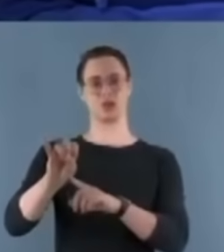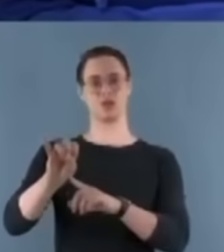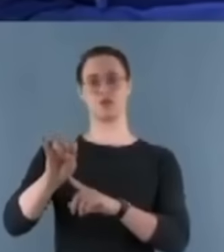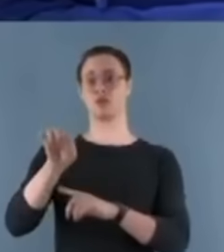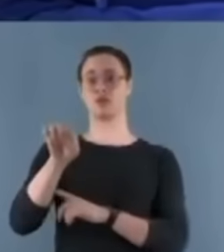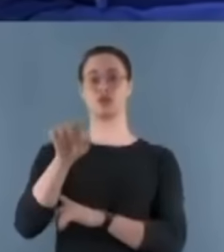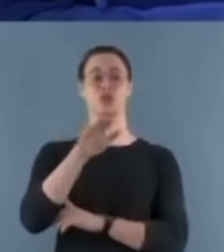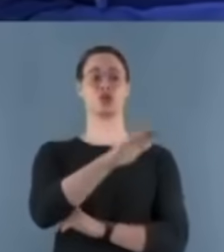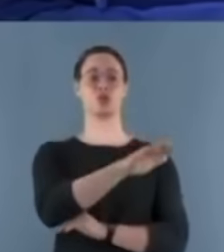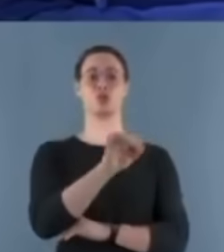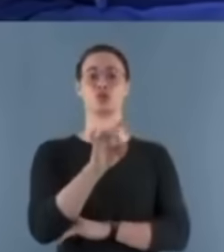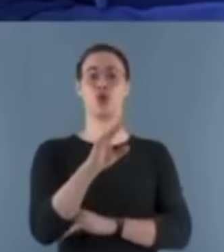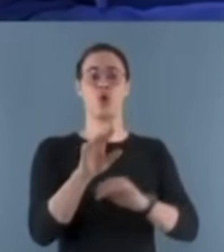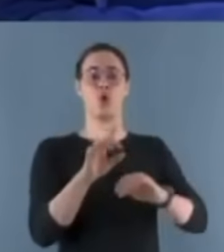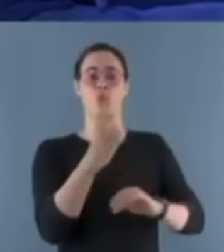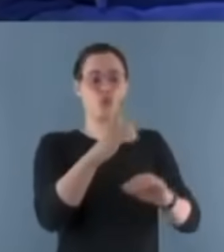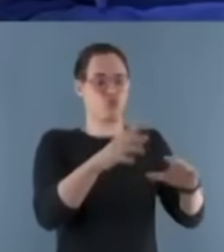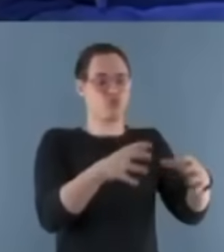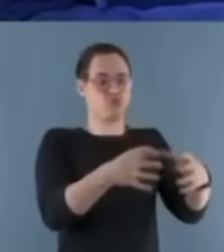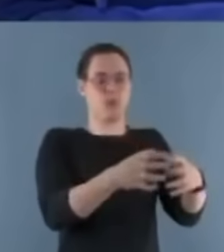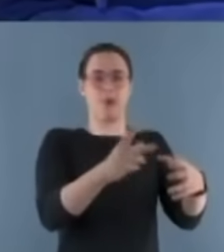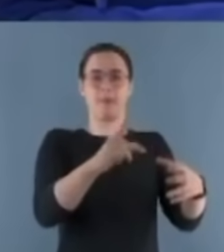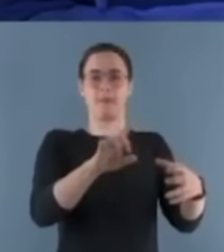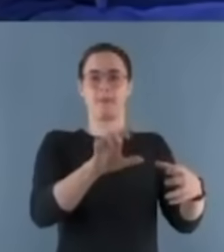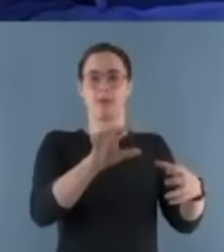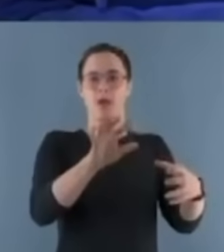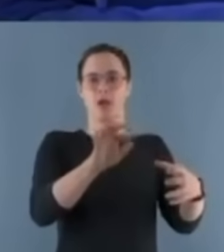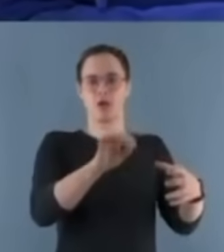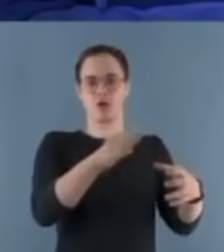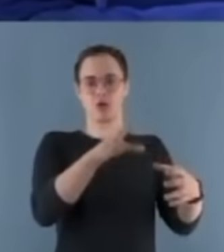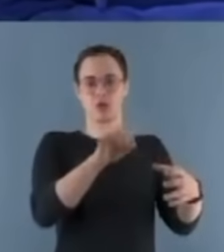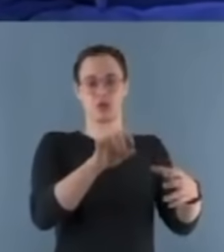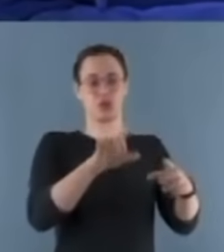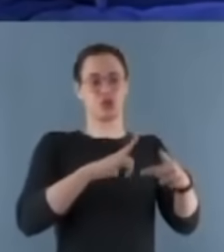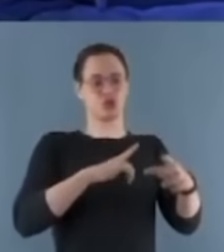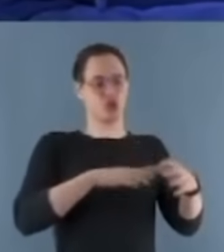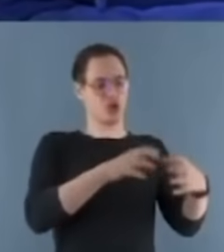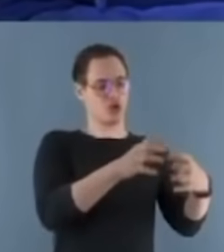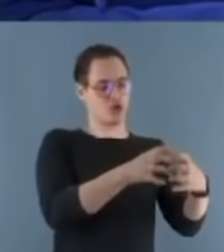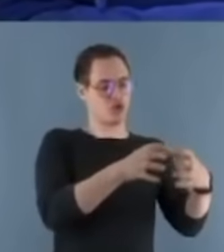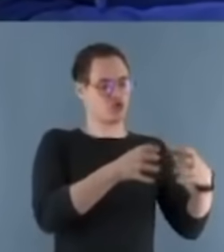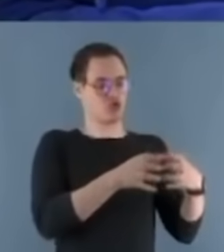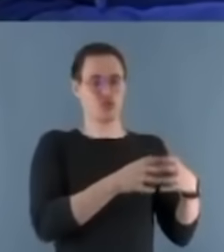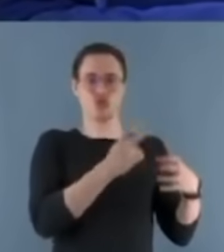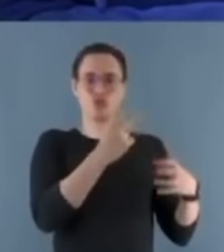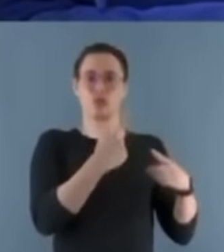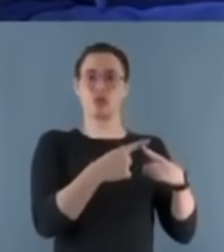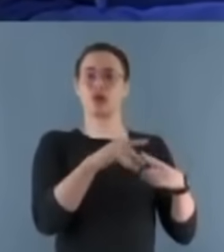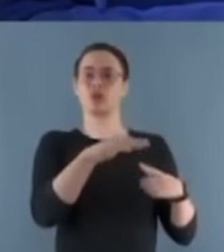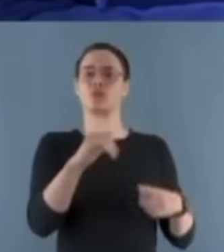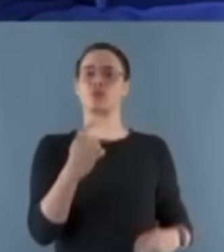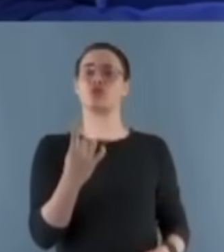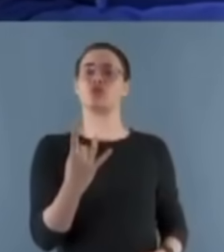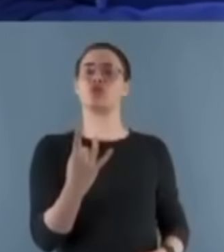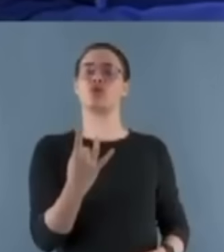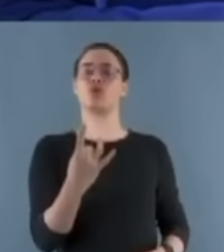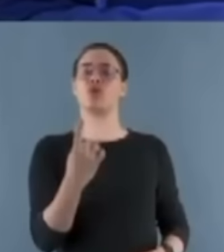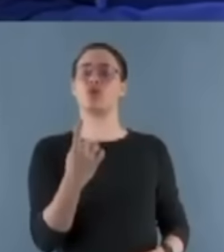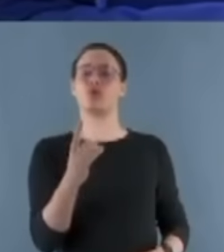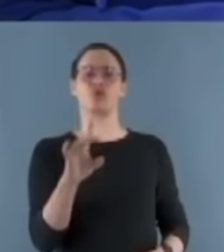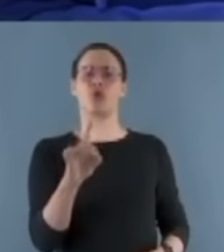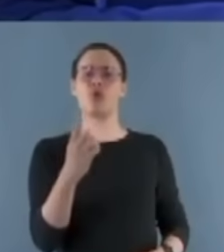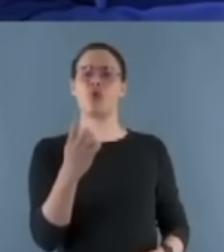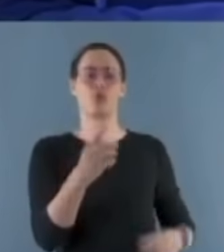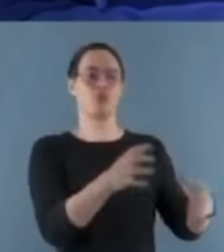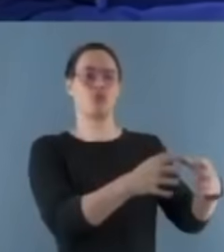um pelotão somente, e tinha dois disponíveis. E aí eu te pergunto, por que o senhor convocou somente um pelotão e não os